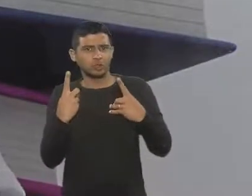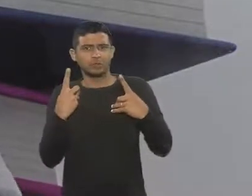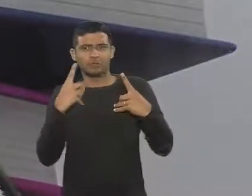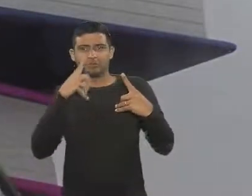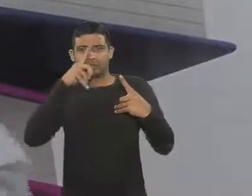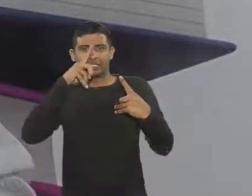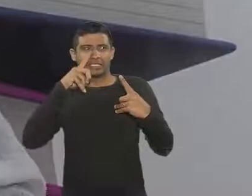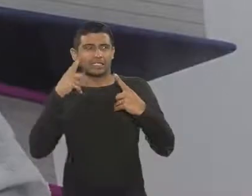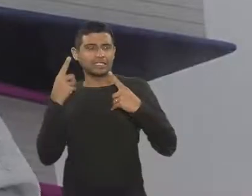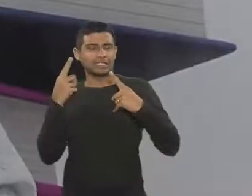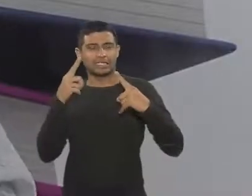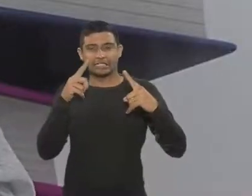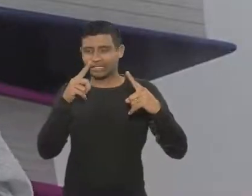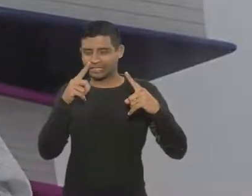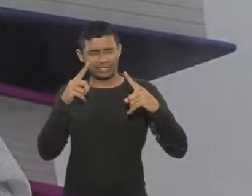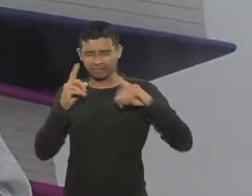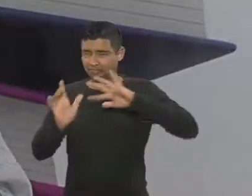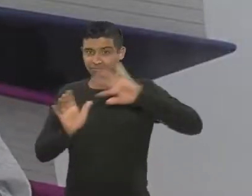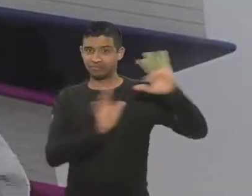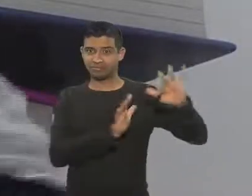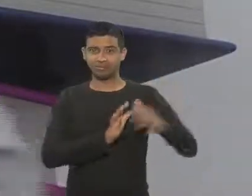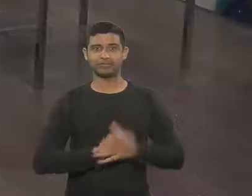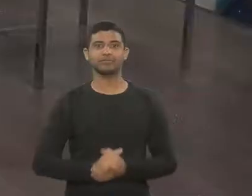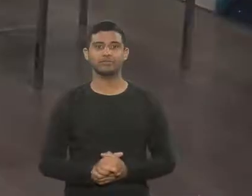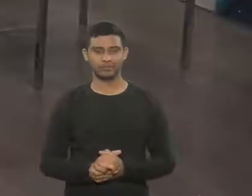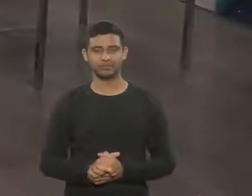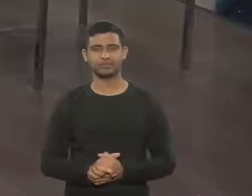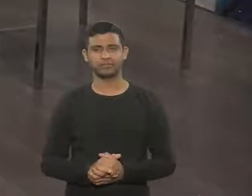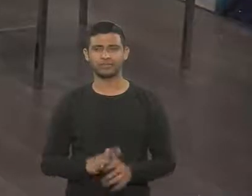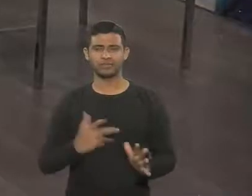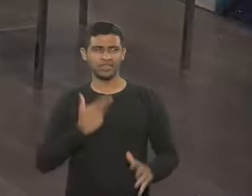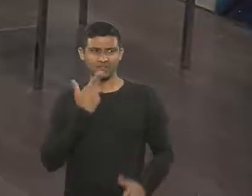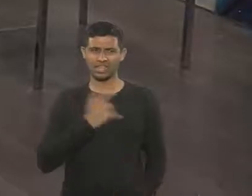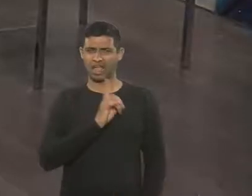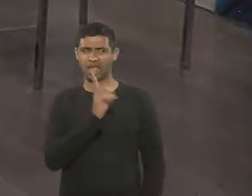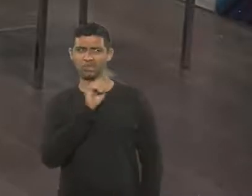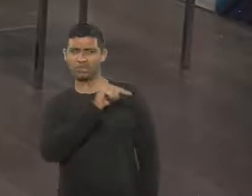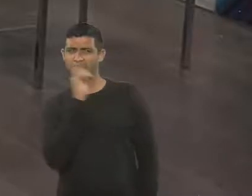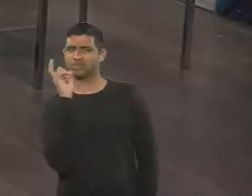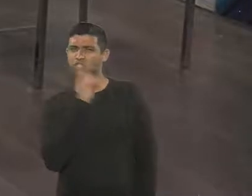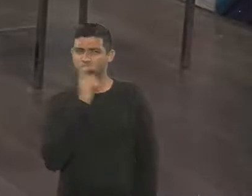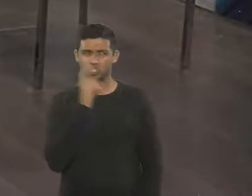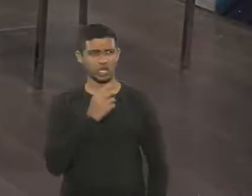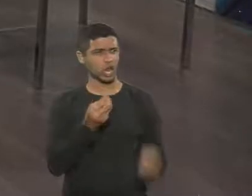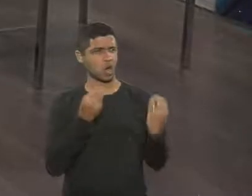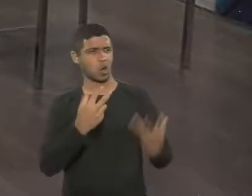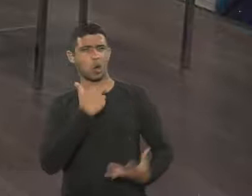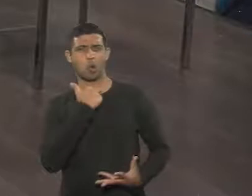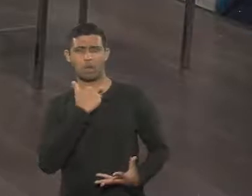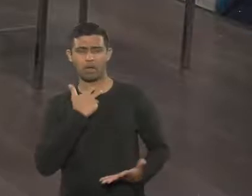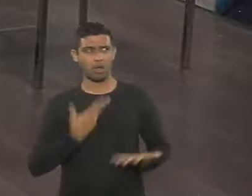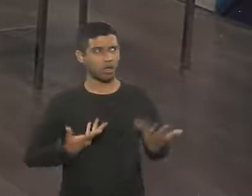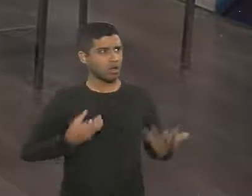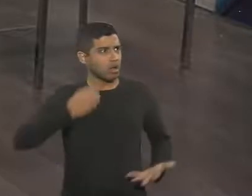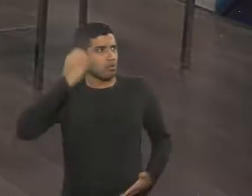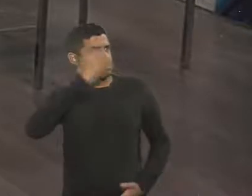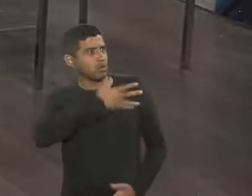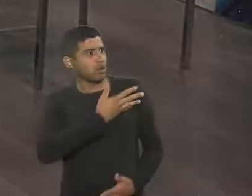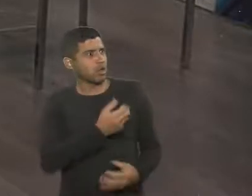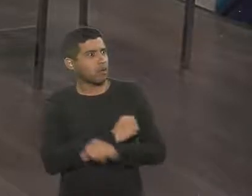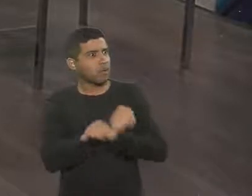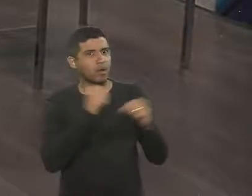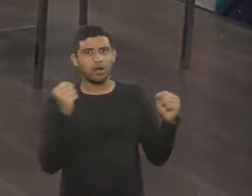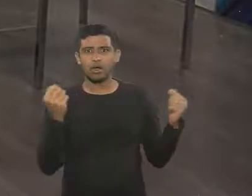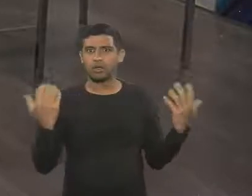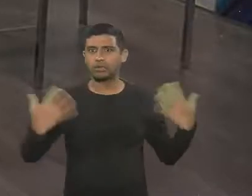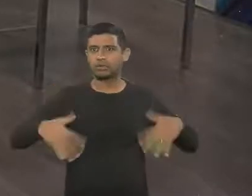perigo, eu tendo a rechaçar isso. Agora, então, isso é mentira. Não sei o quê. Isso não pode. Oh, que absurdo. Eu